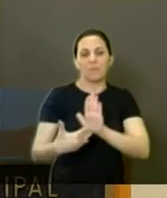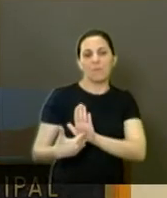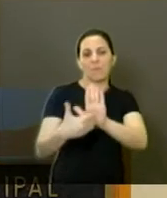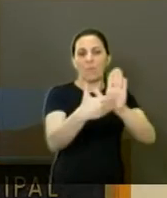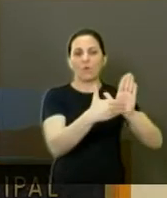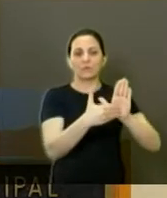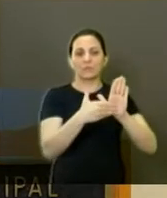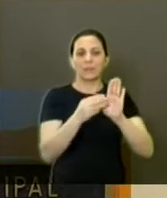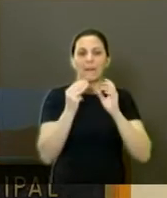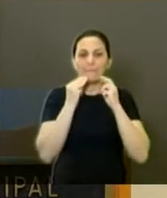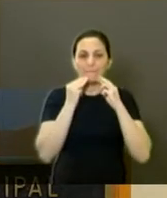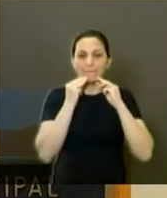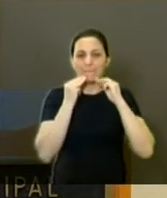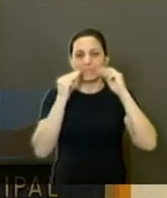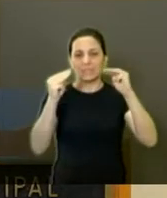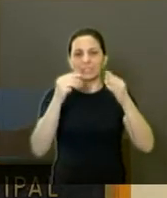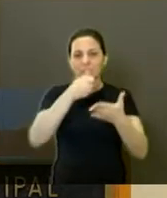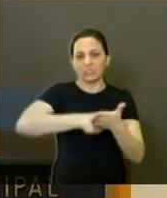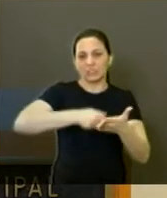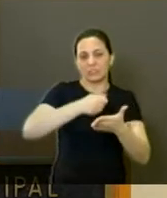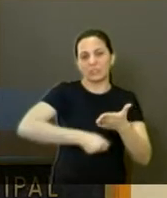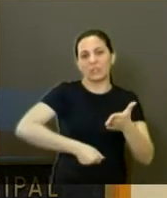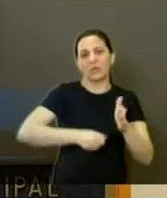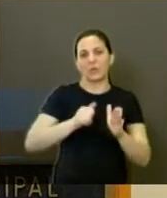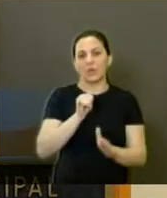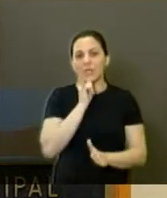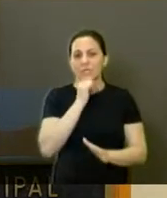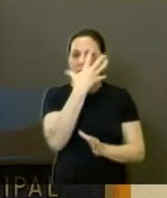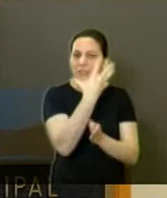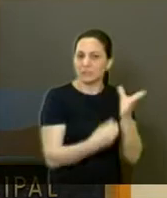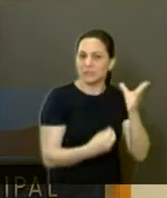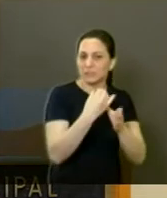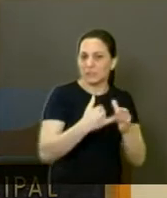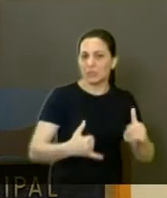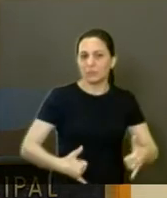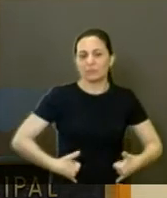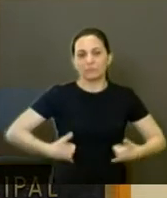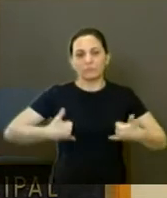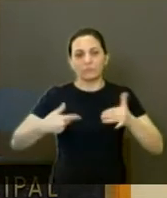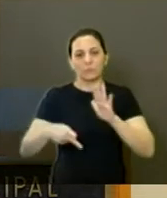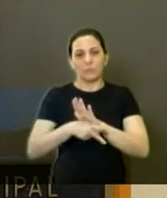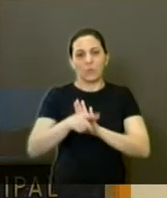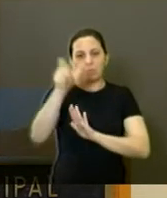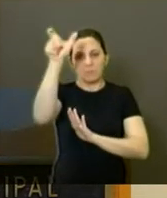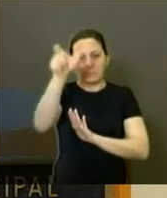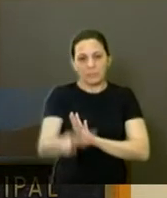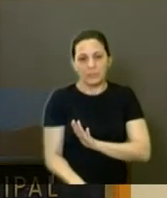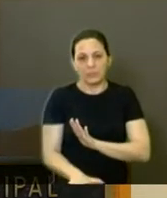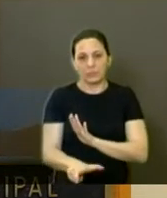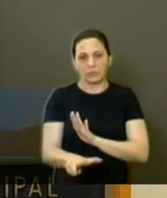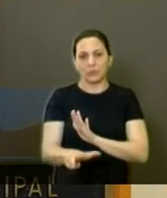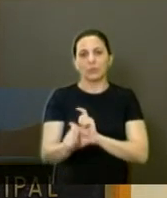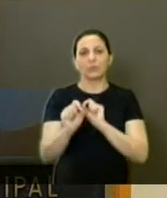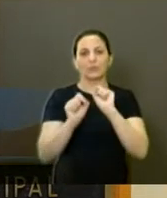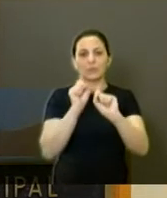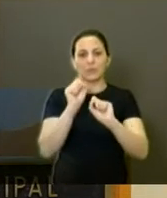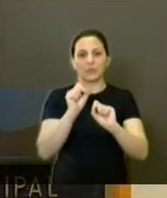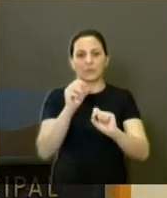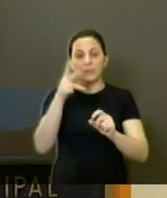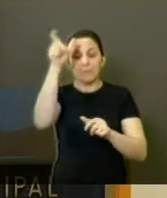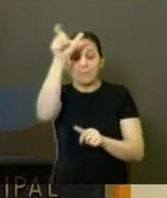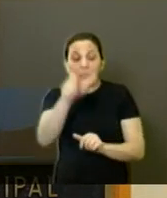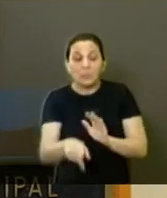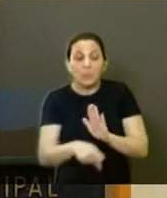de dedicação, de exemplo e do heroísmo, do seu heroísmo, que faz a sua